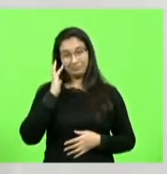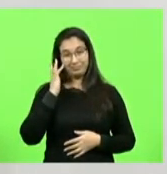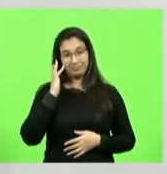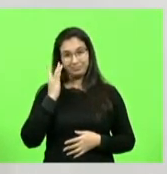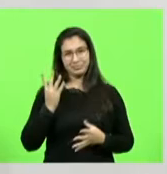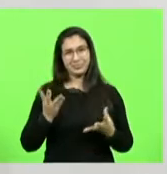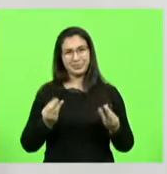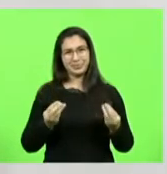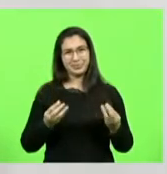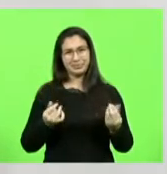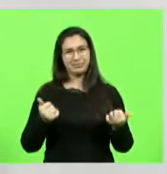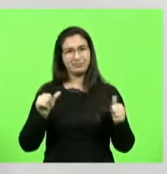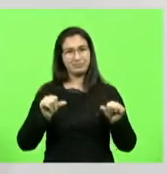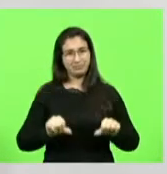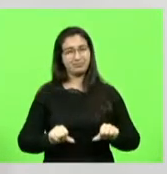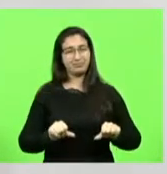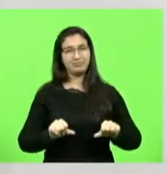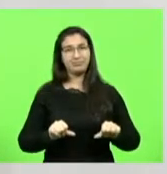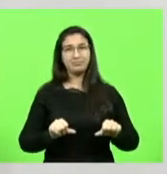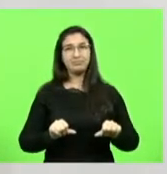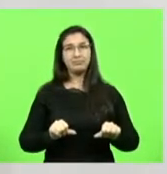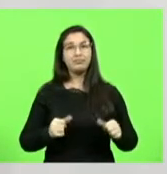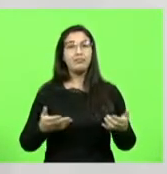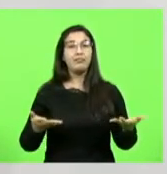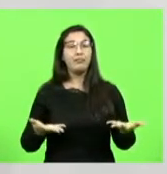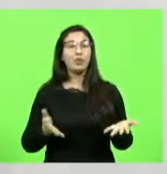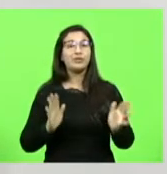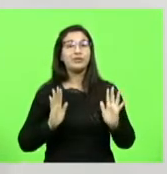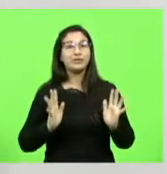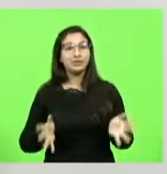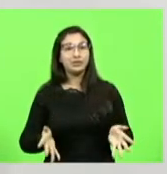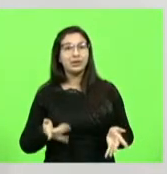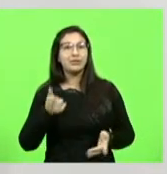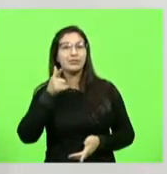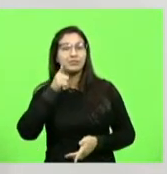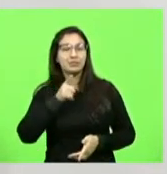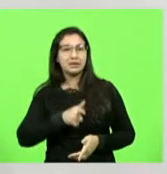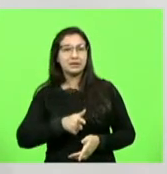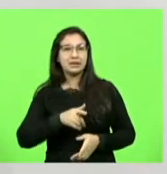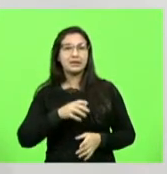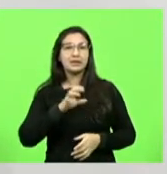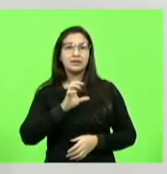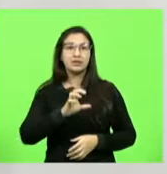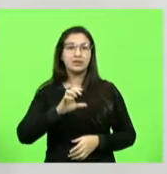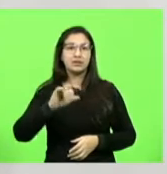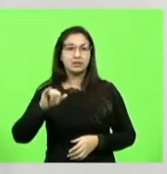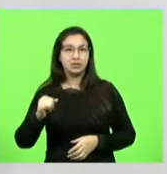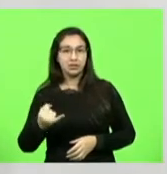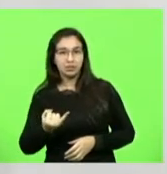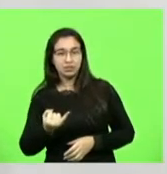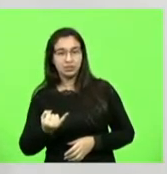muito negativo. Hoje eu já tive a oportunidade, na Comissão de Constituição e Justiça,